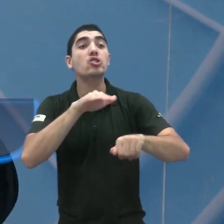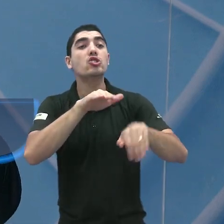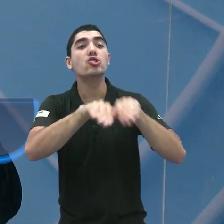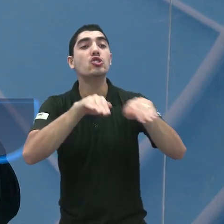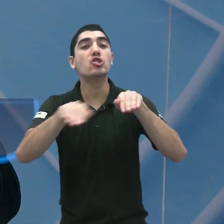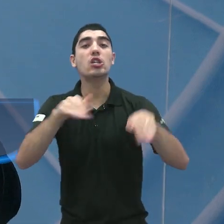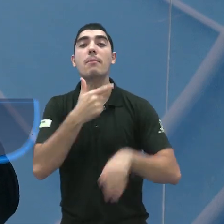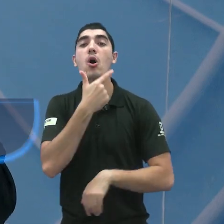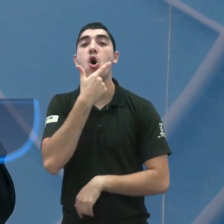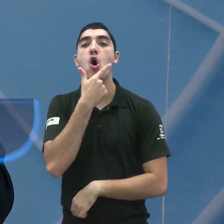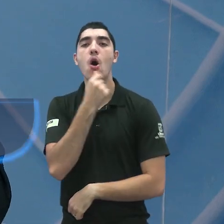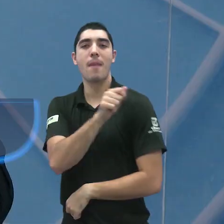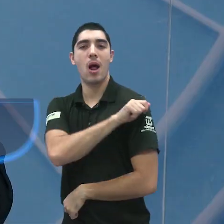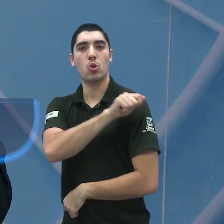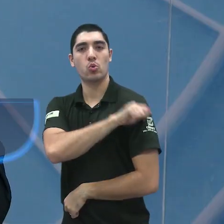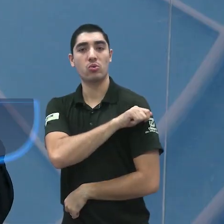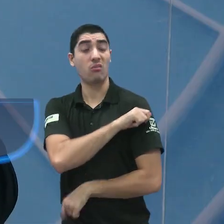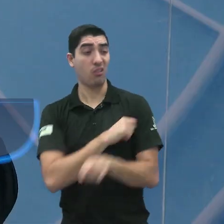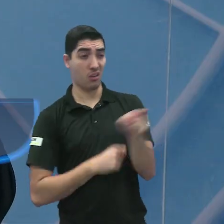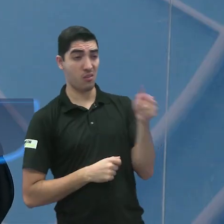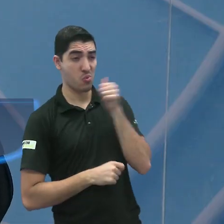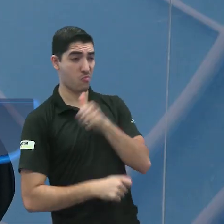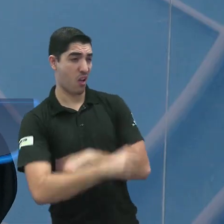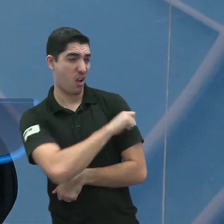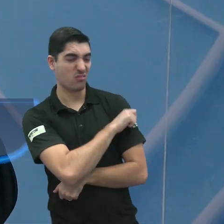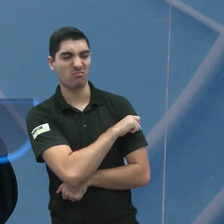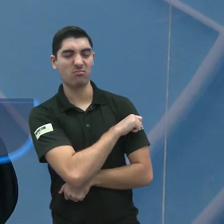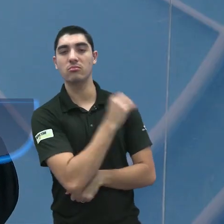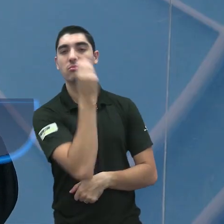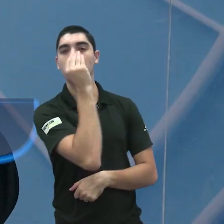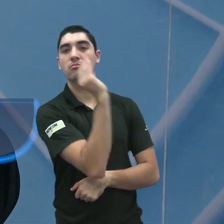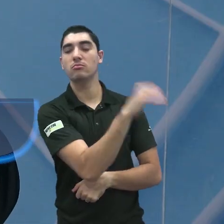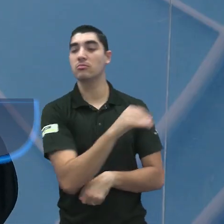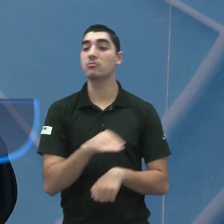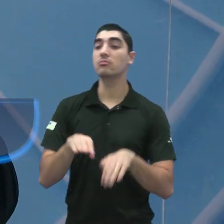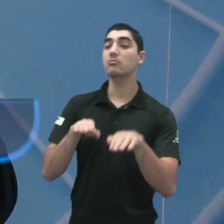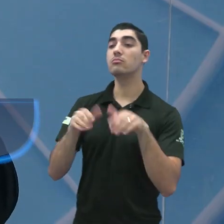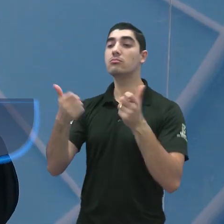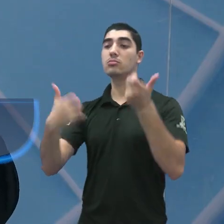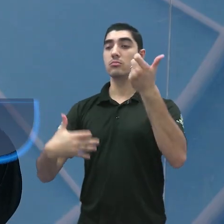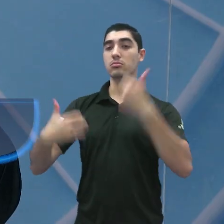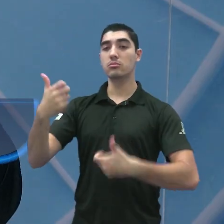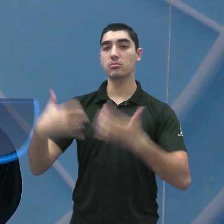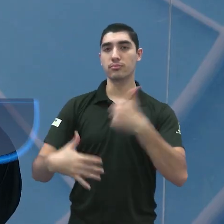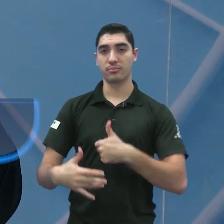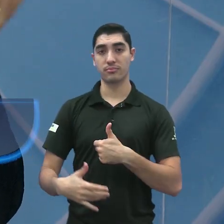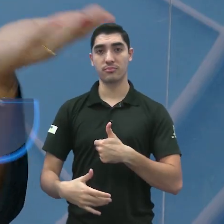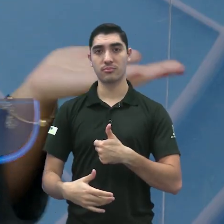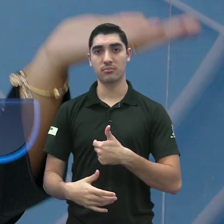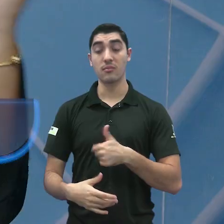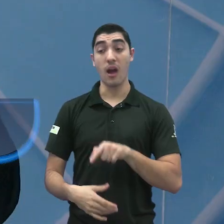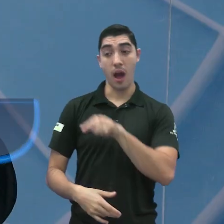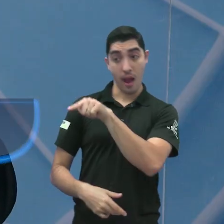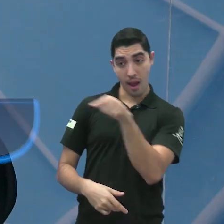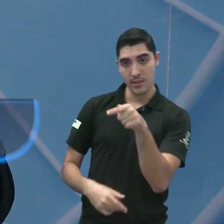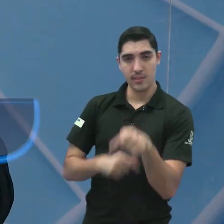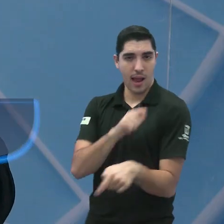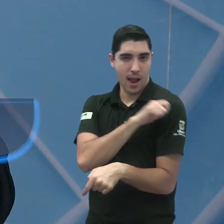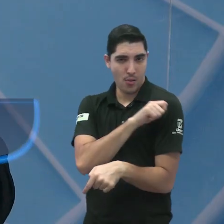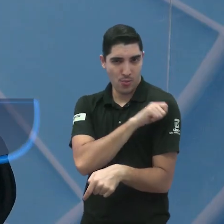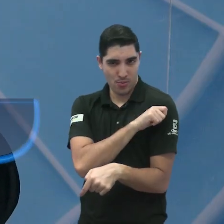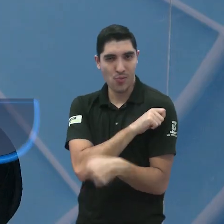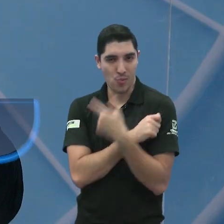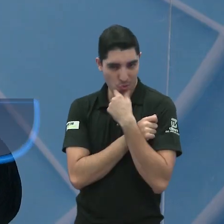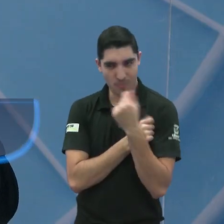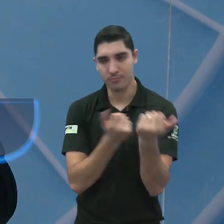os alunos dele. As alunas não eram convocadas para essas reuniões. Então, aí os alunos voltavam